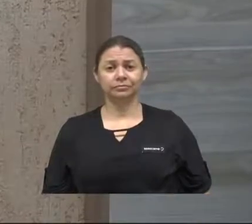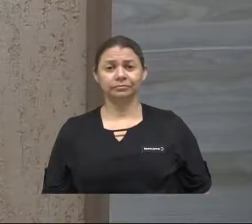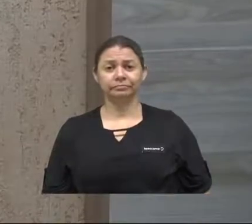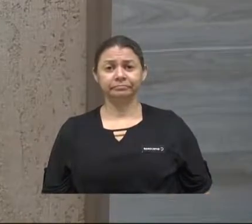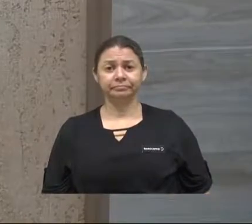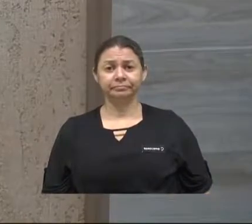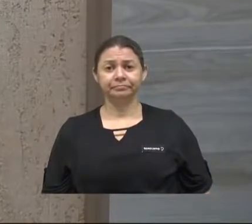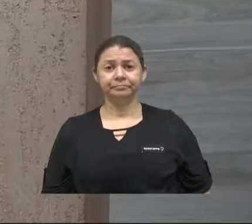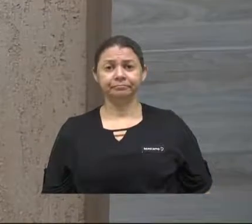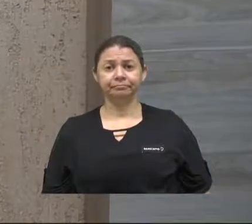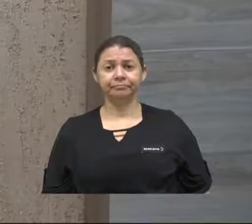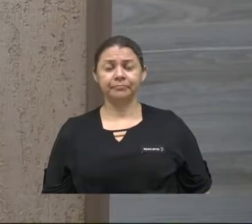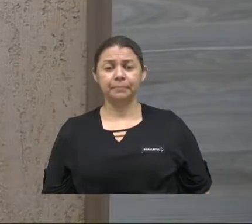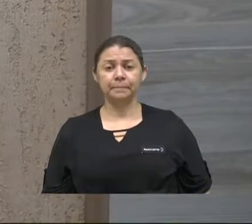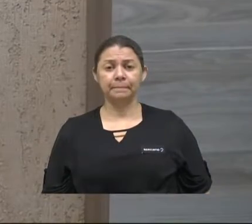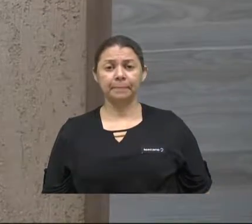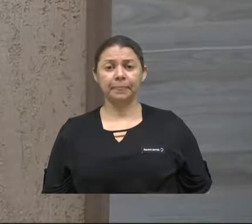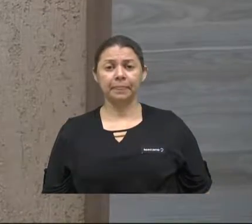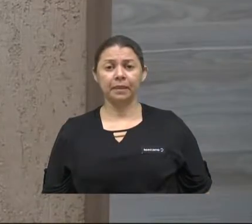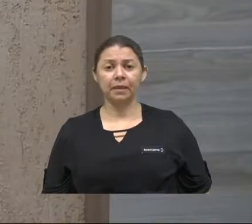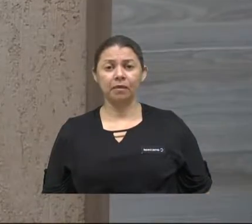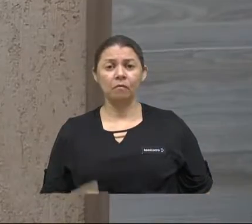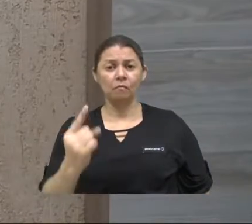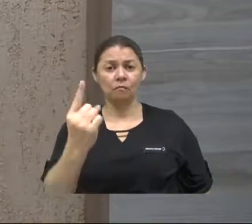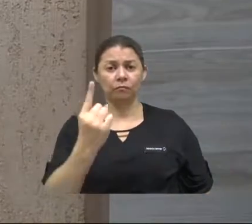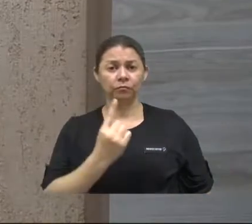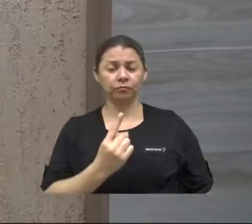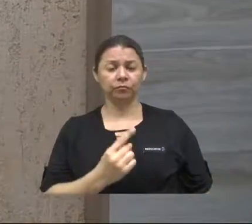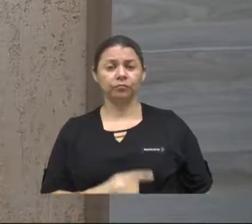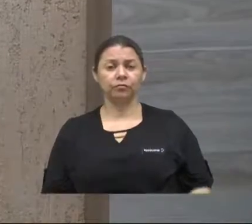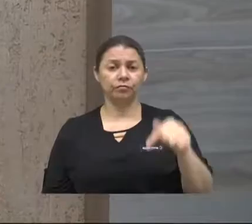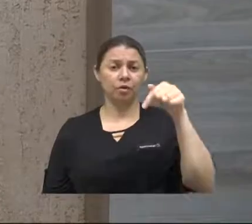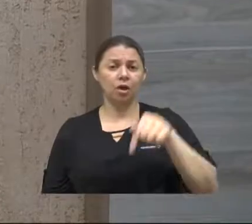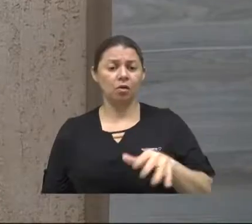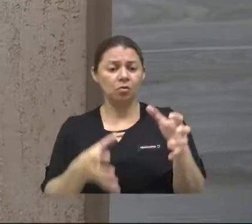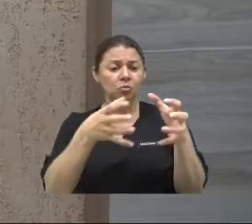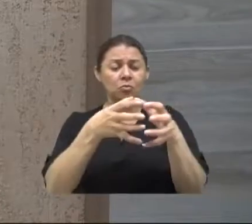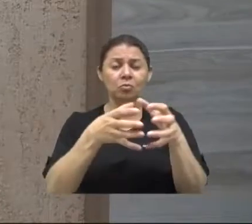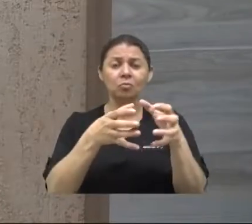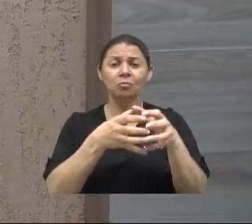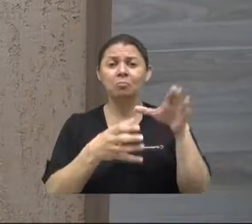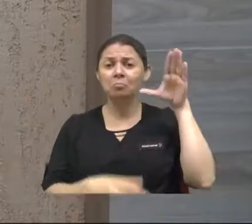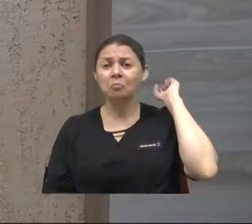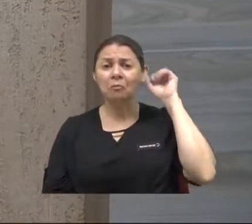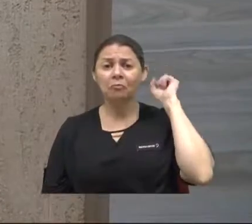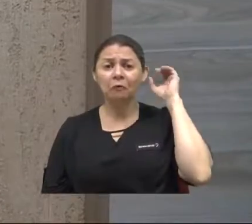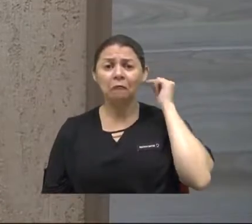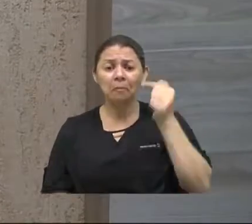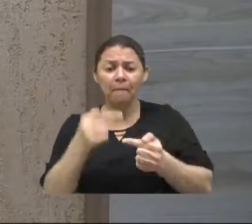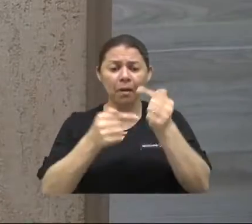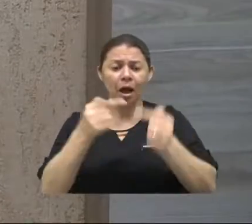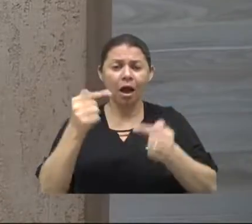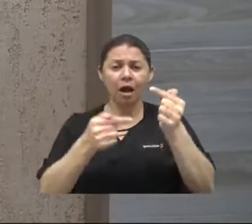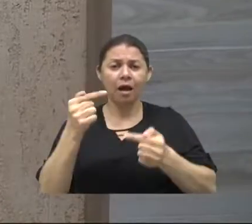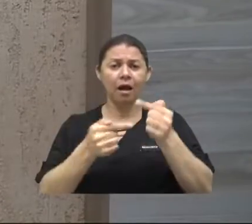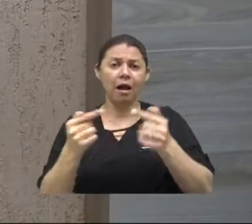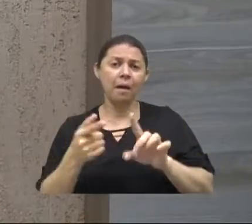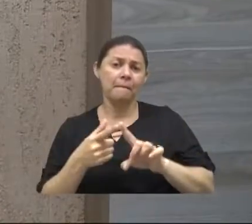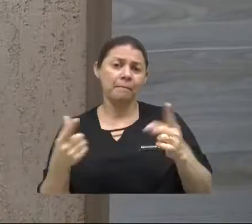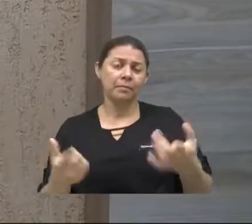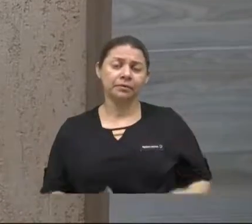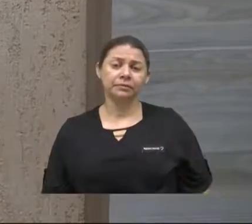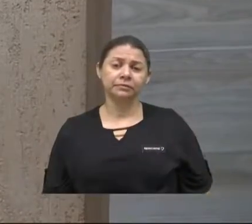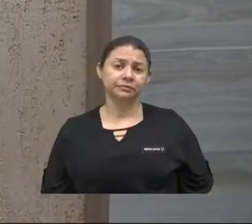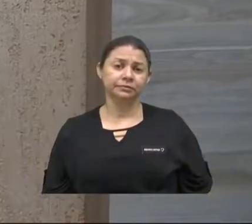amanhã, vereador Rafael, continuaremos sendo vereadores do mesmo jeito, continuaremos sendo pares e temos que votar